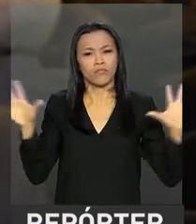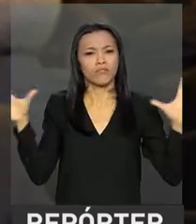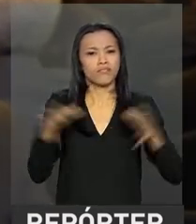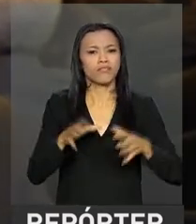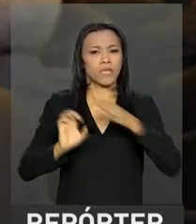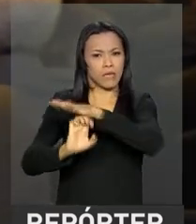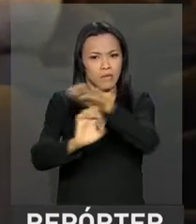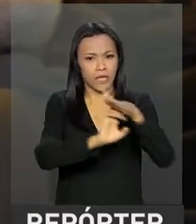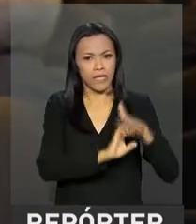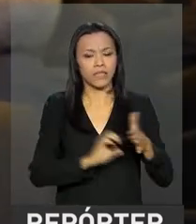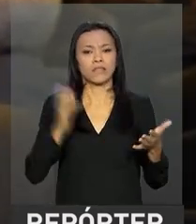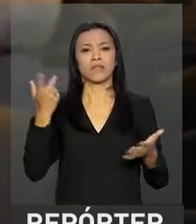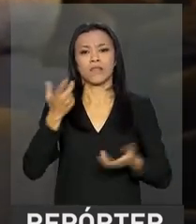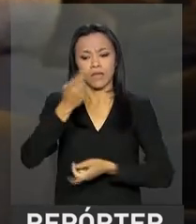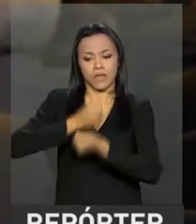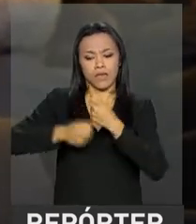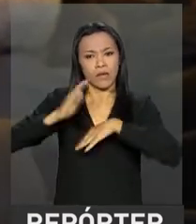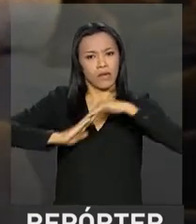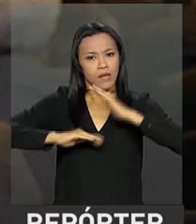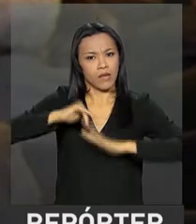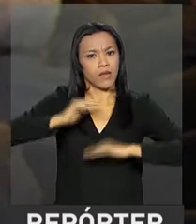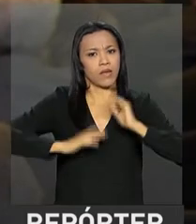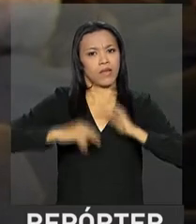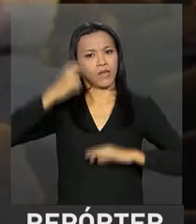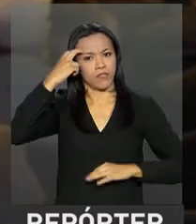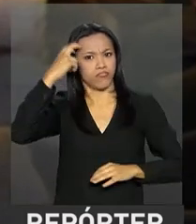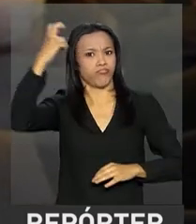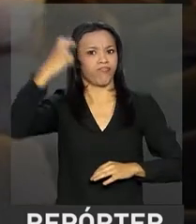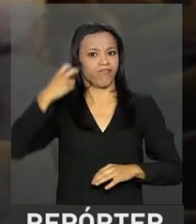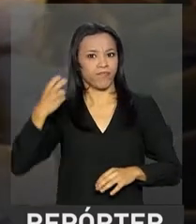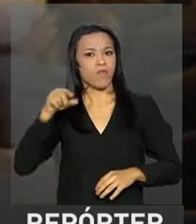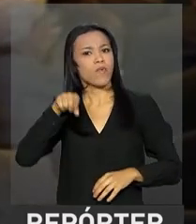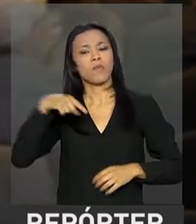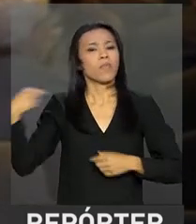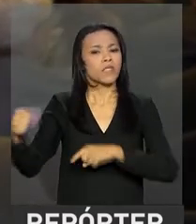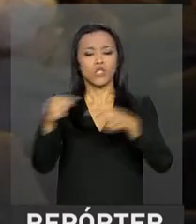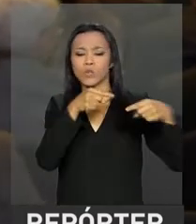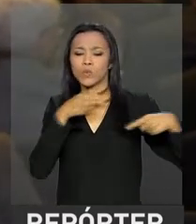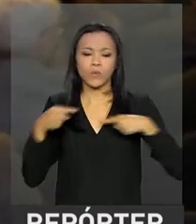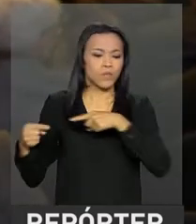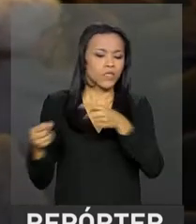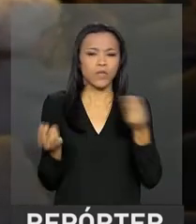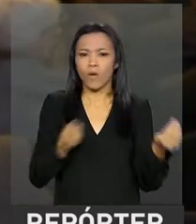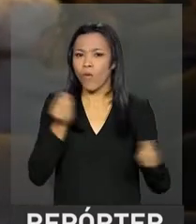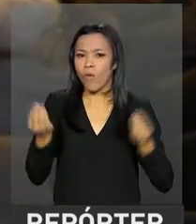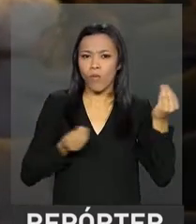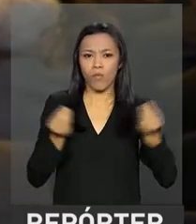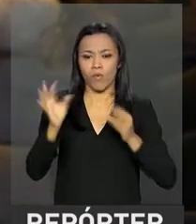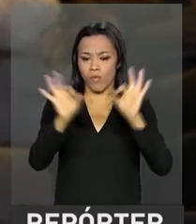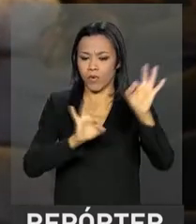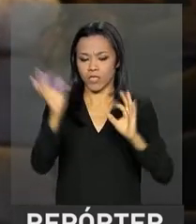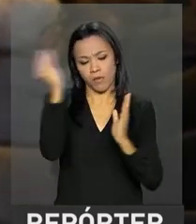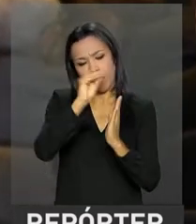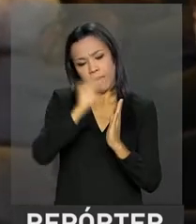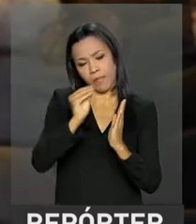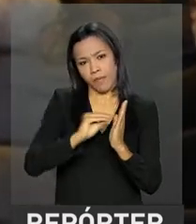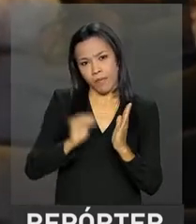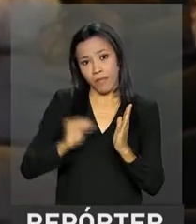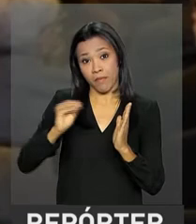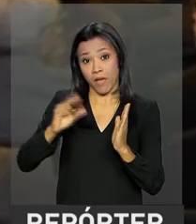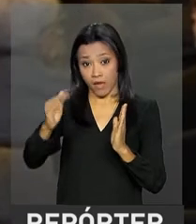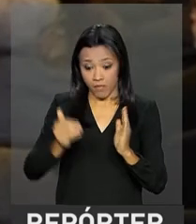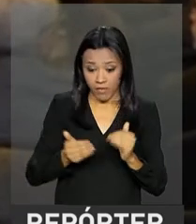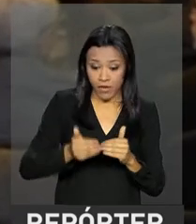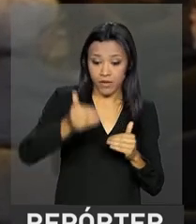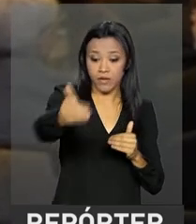economistas consultores e pensadores eles vão debater o cenário nacional e como planejar os negócios para 2018 um